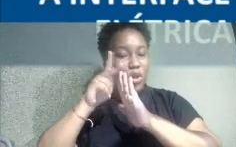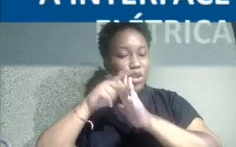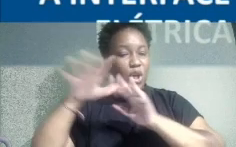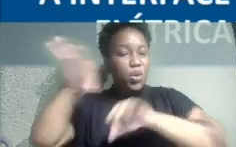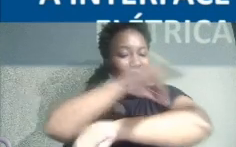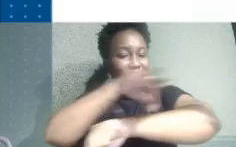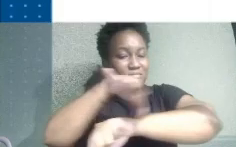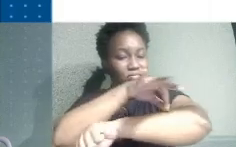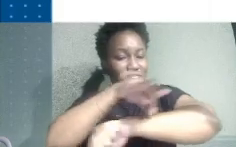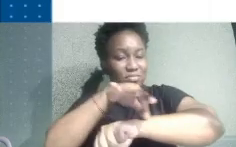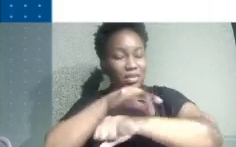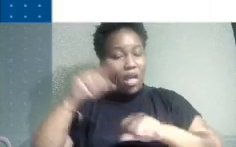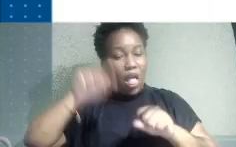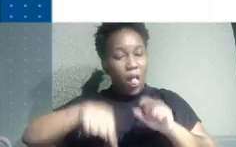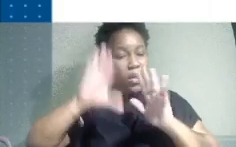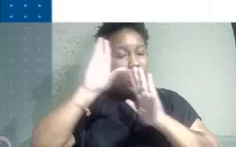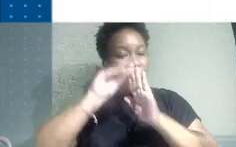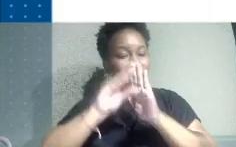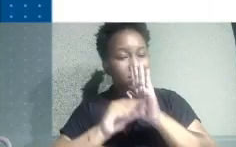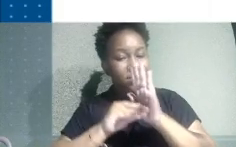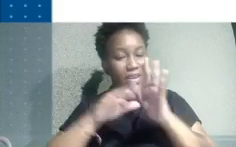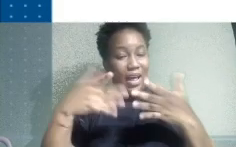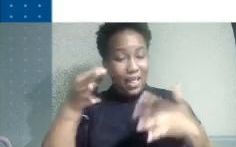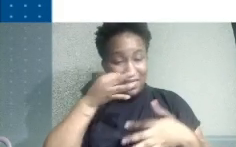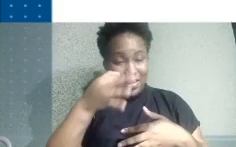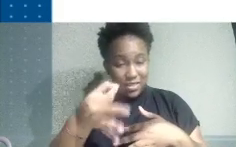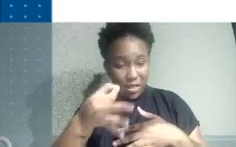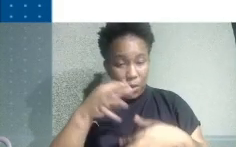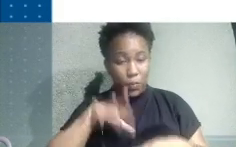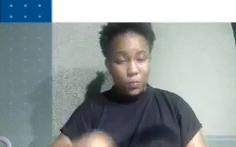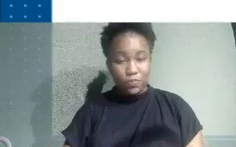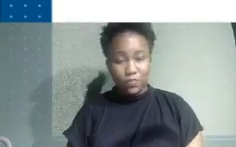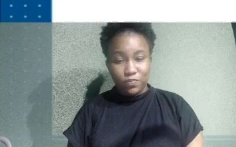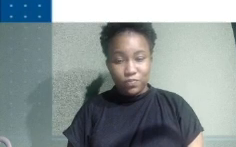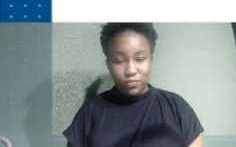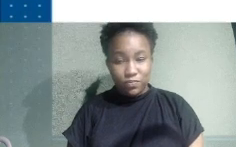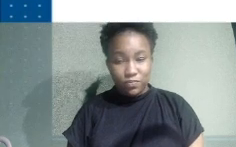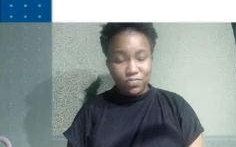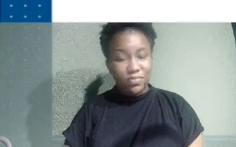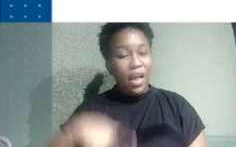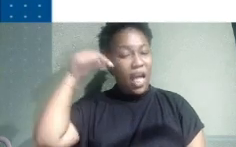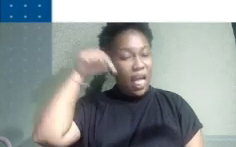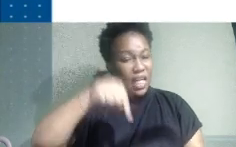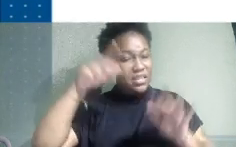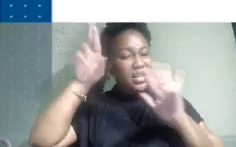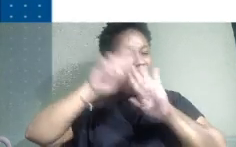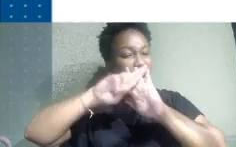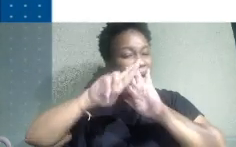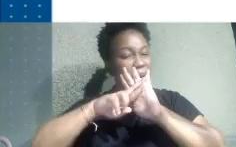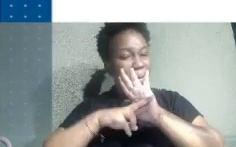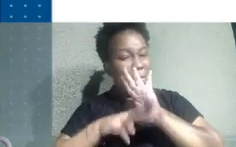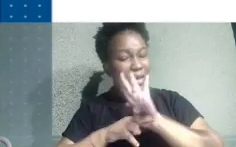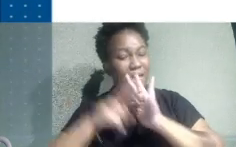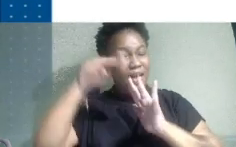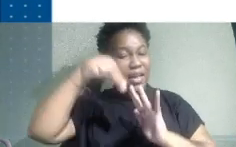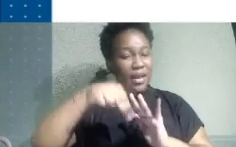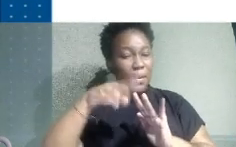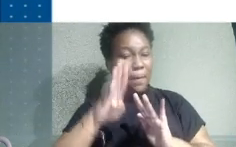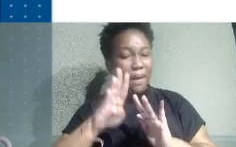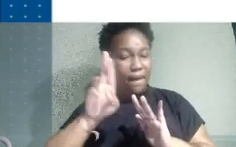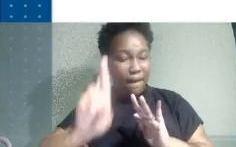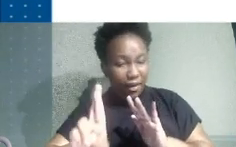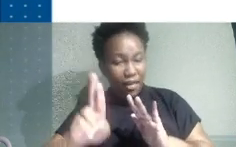com relação a esse conteúdo. Dá uma olhadinha aqui, ó. A NBR 5140, ela traz exigências